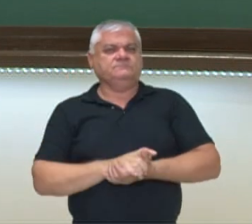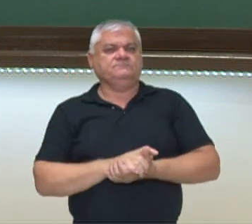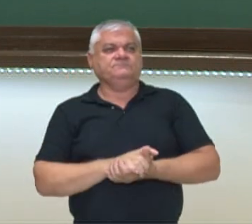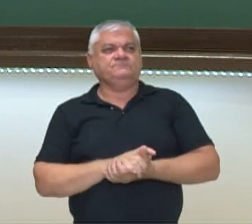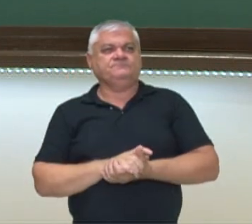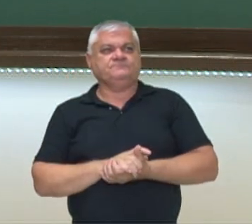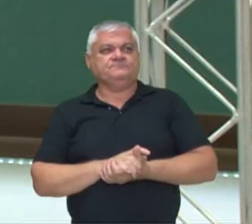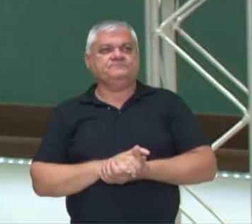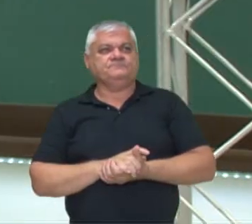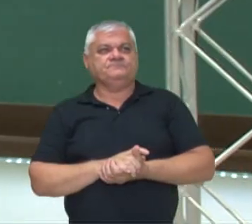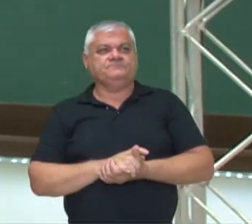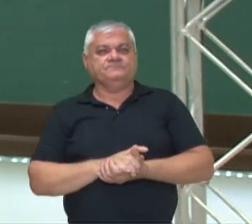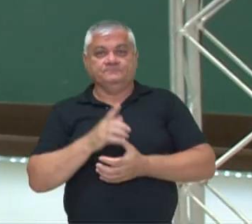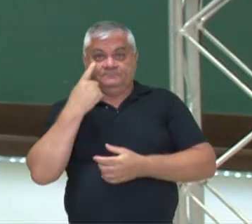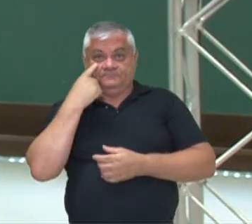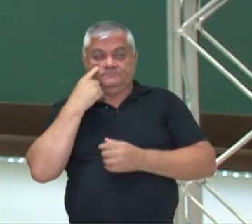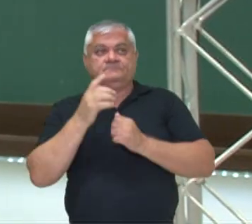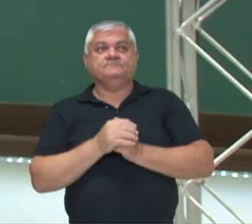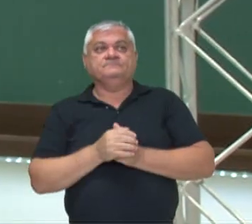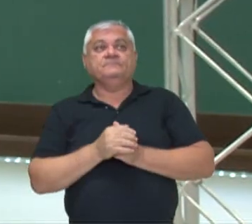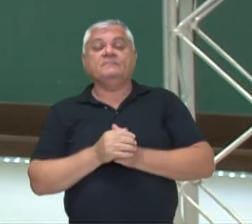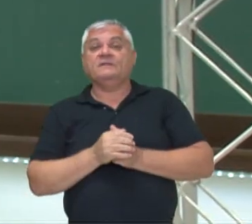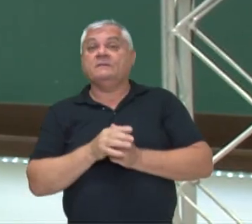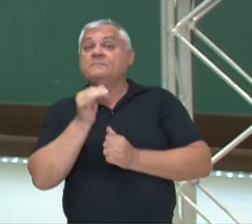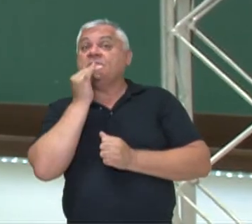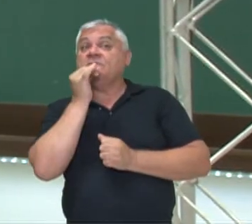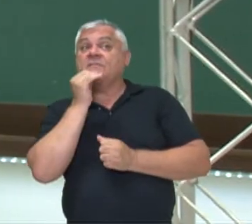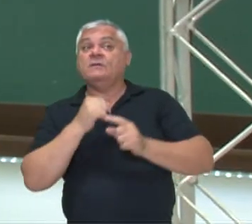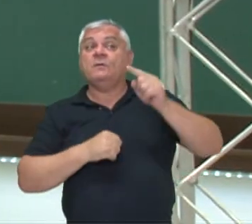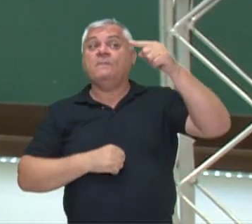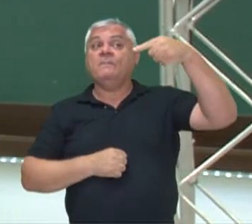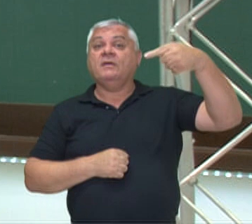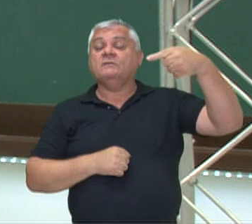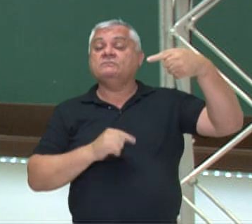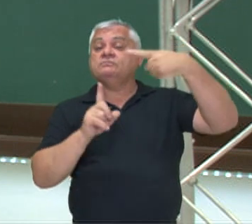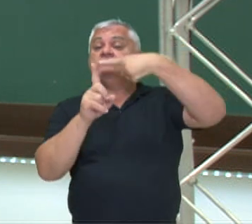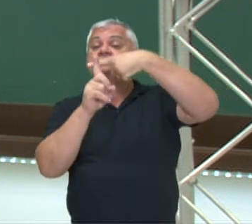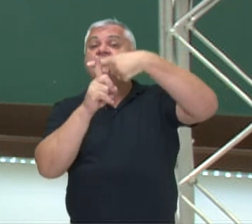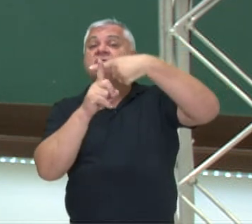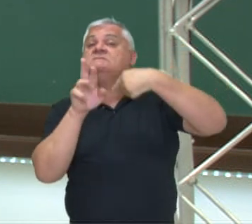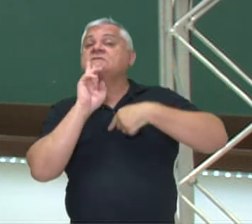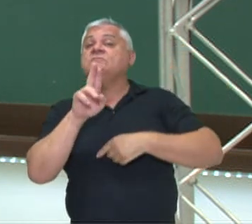Então, eu vou pegar aqui, ó, vou decidir o sinal primeiro, né? Menos com mais é menos.